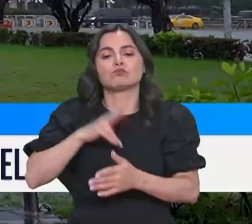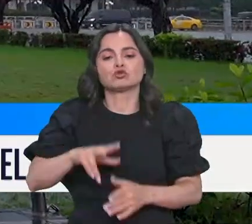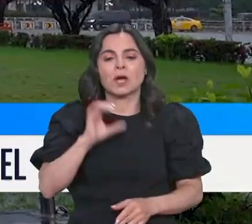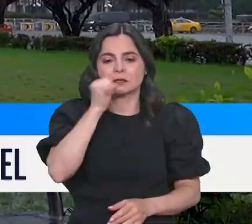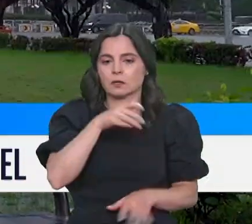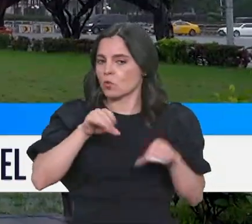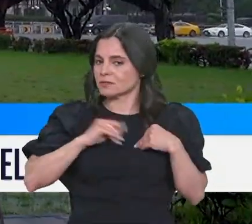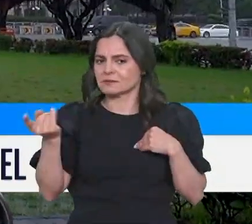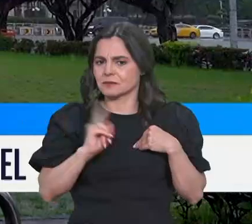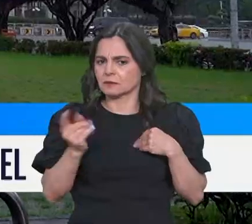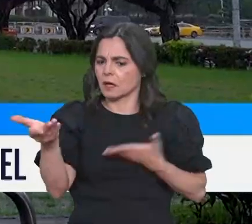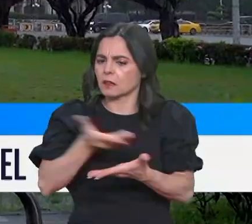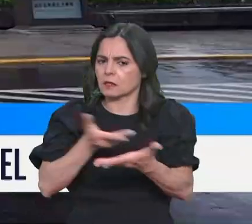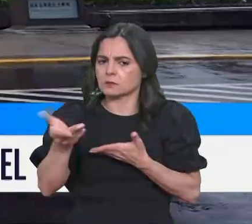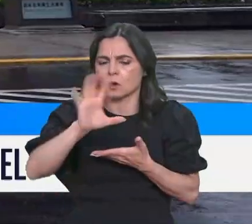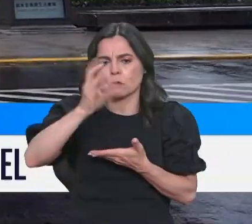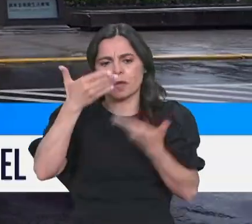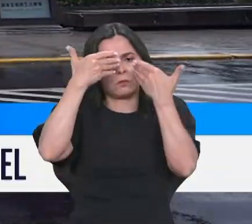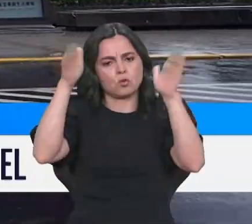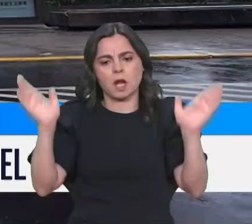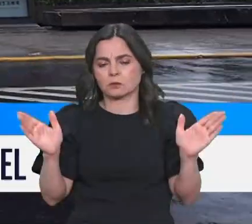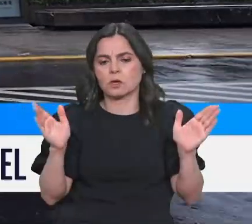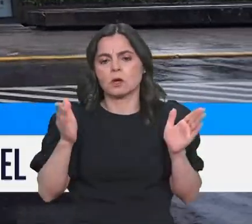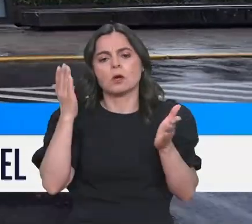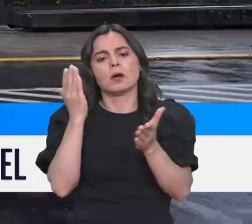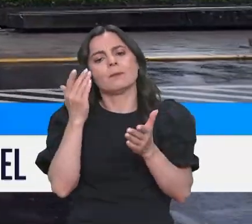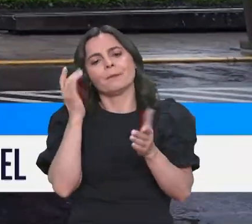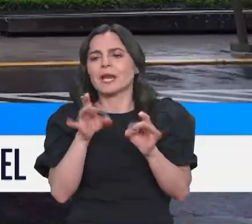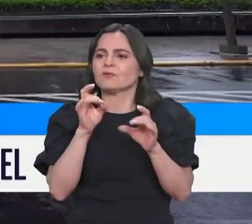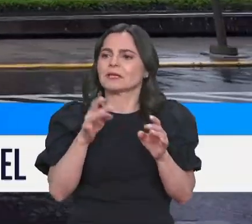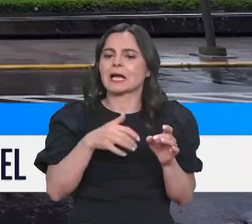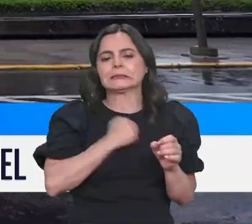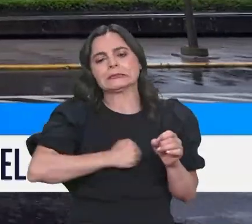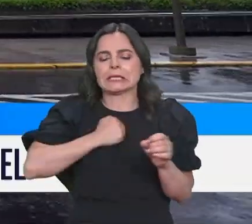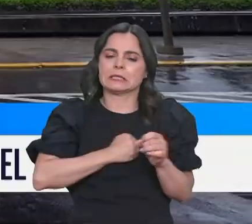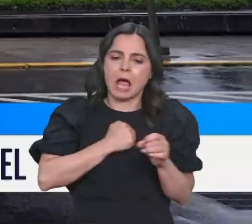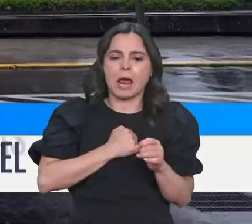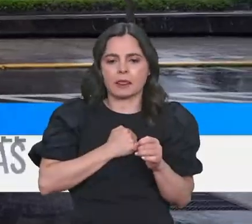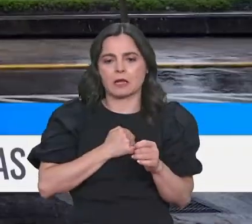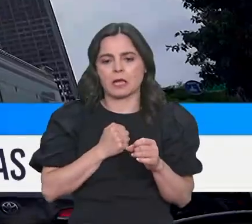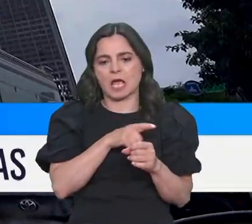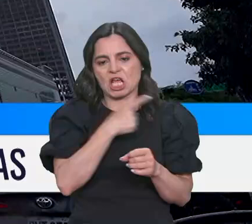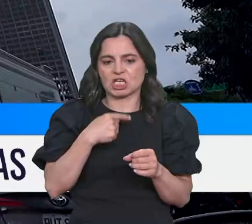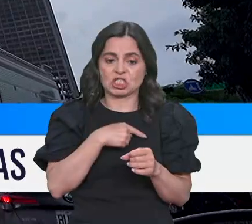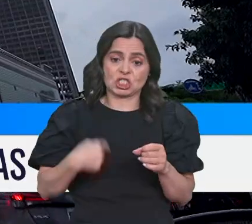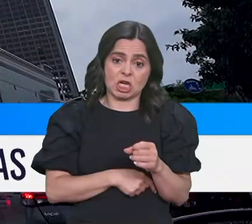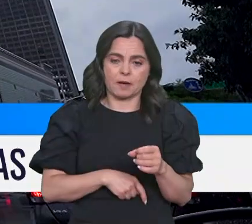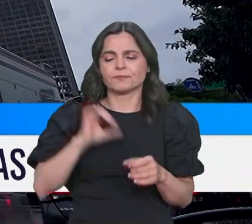não aceita que não haja relações com um país democrático só para não irritar a China, que reclama a ilha. Taiwan, de